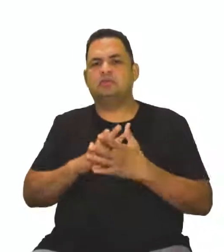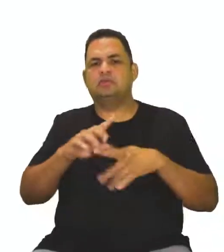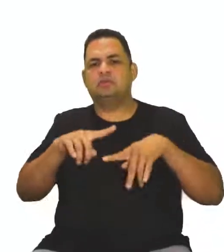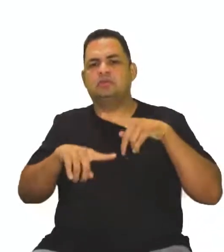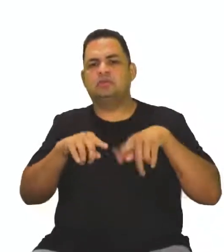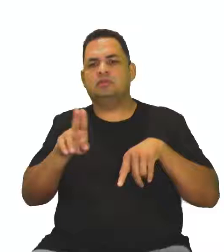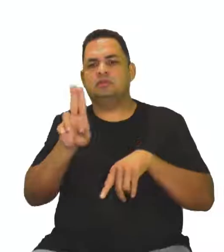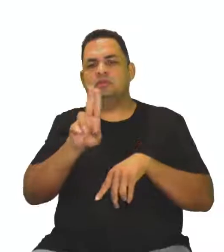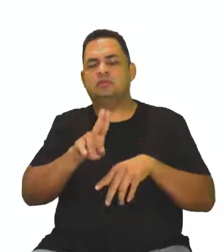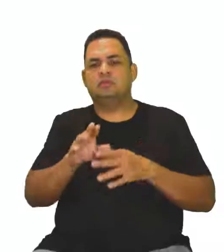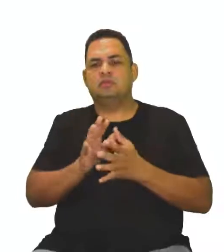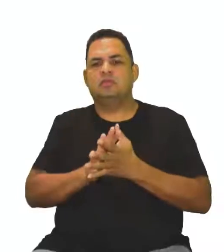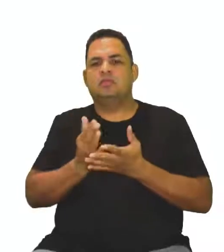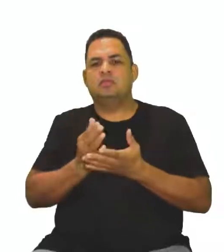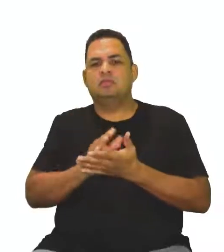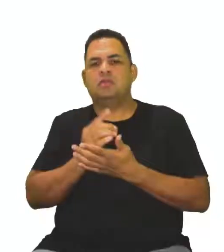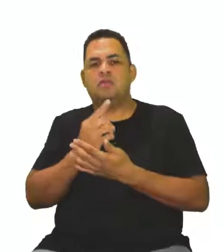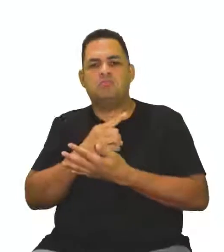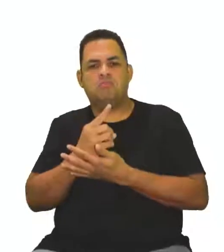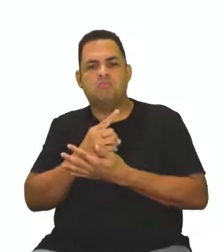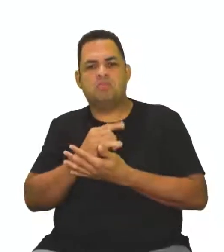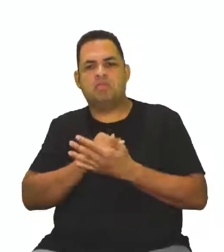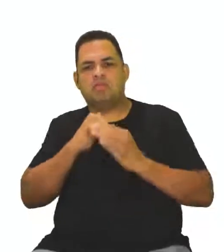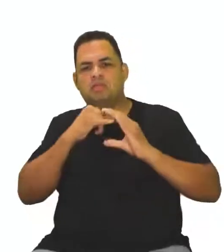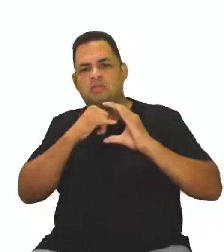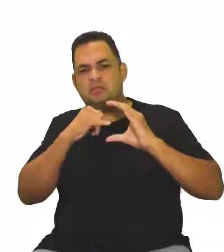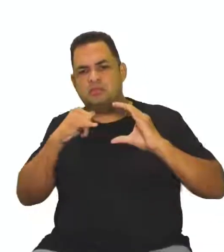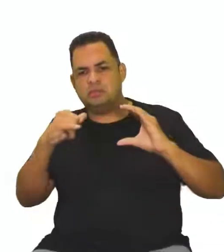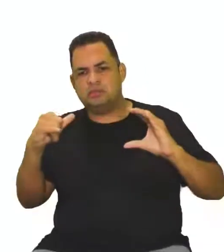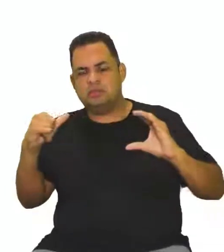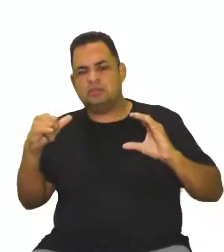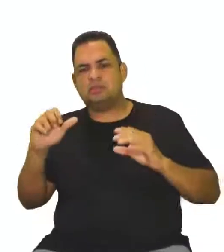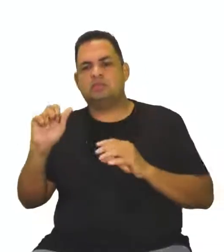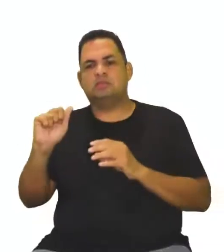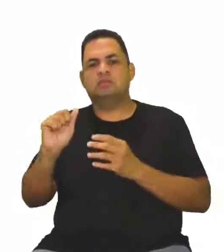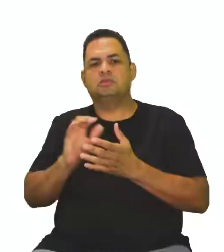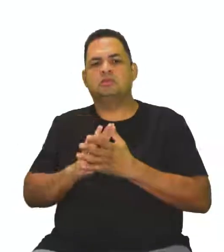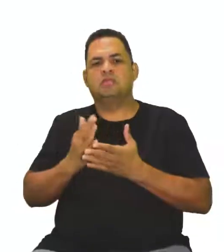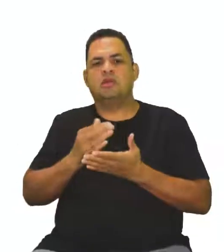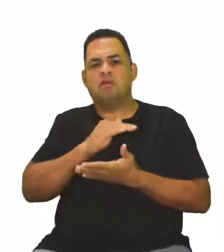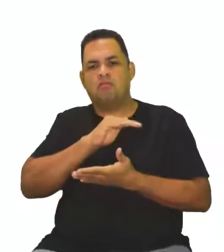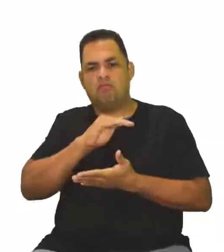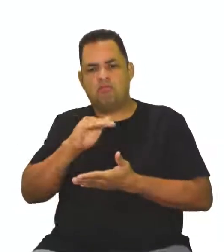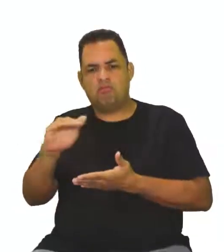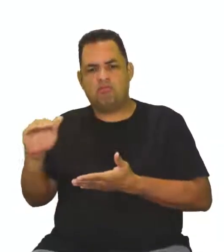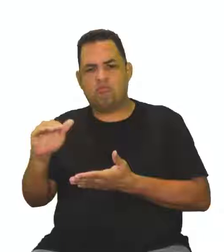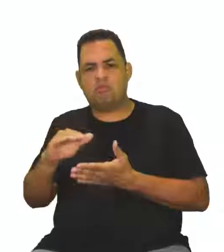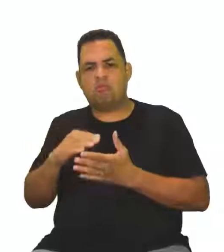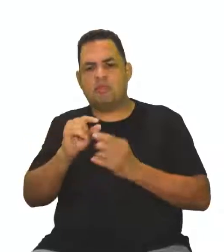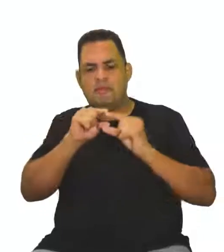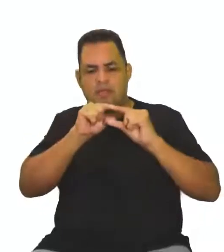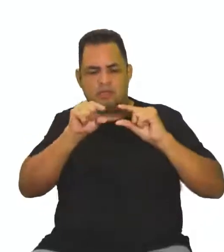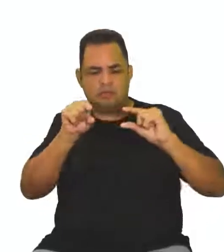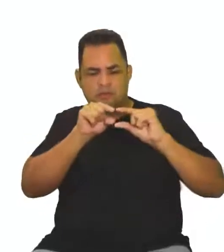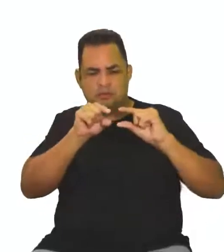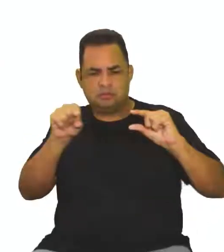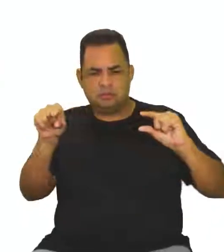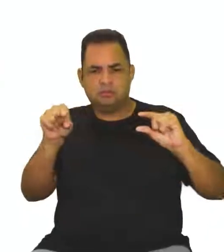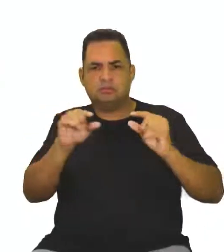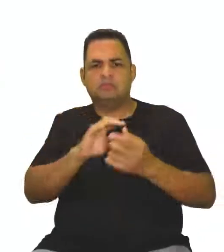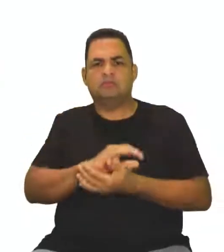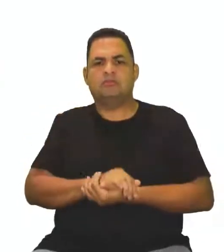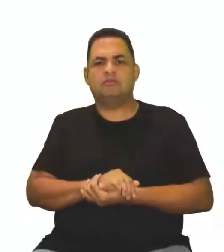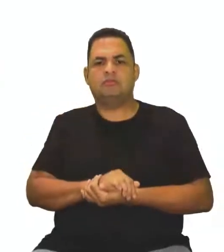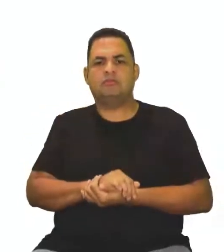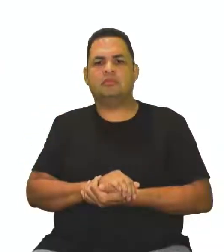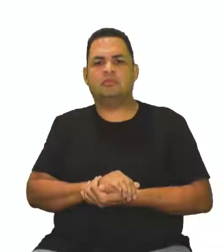instrumento utilizado para fazer a medição, obter medida da intensidade no fluxo da corrente elétrica. Então, amperímetro,